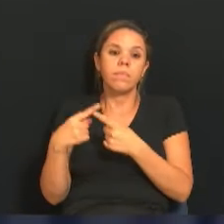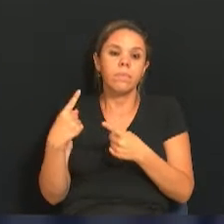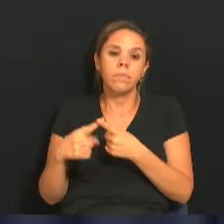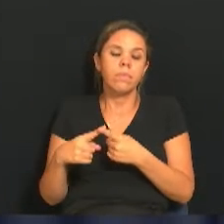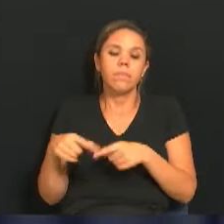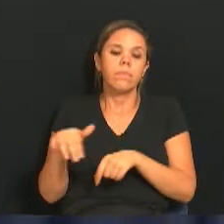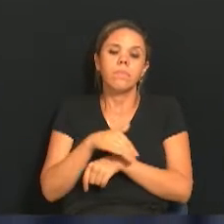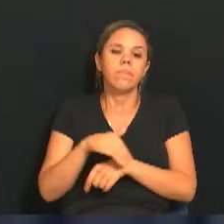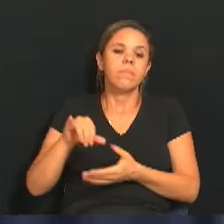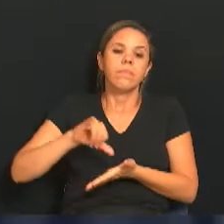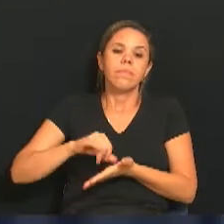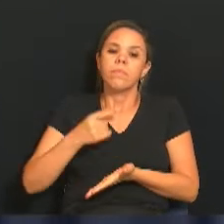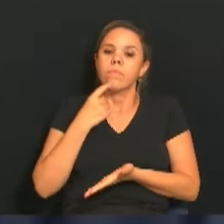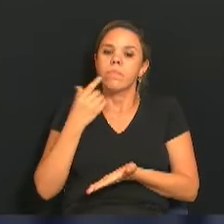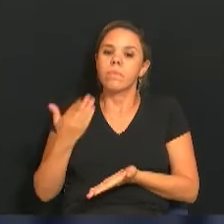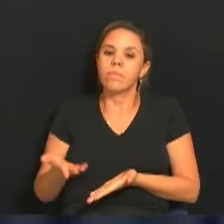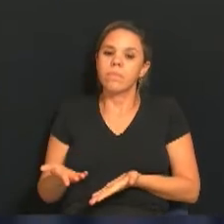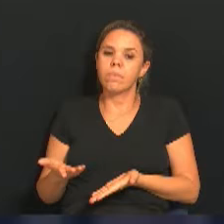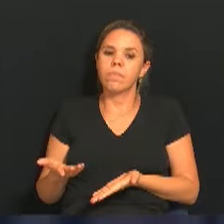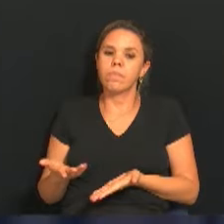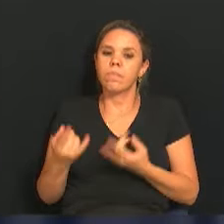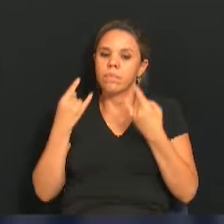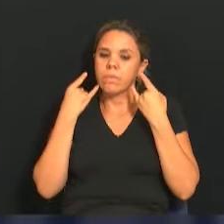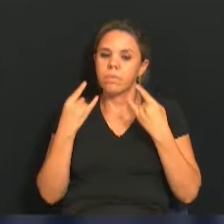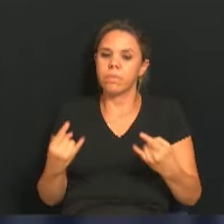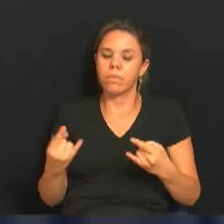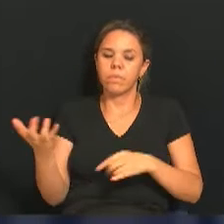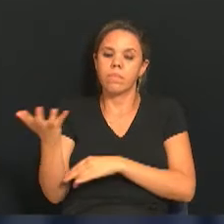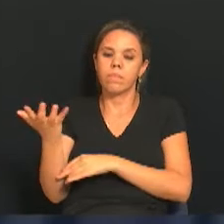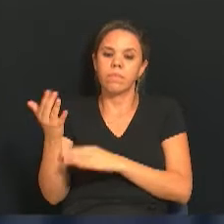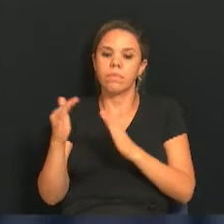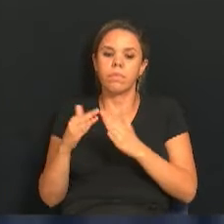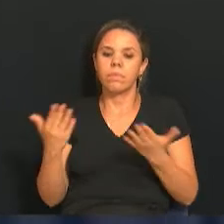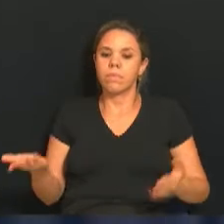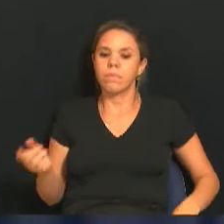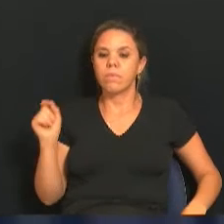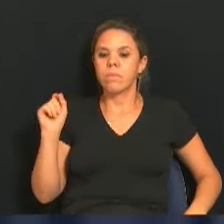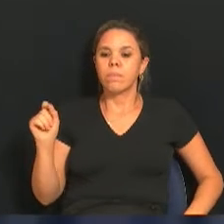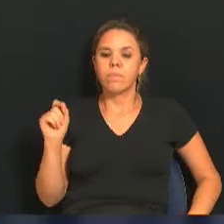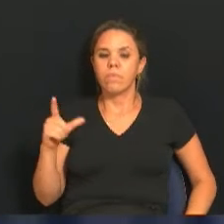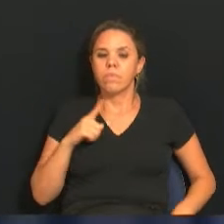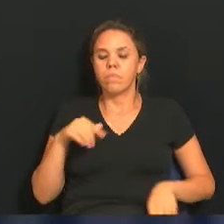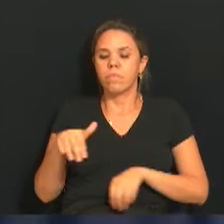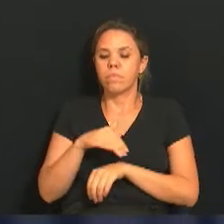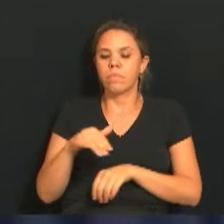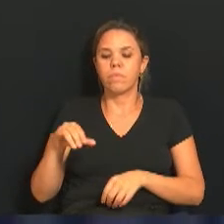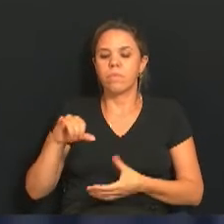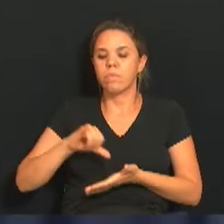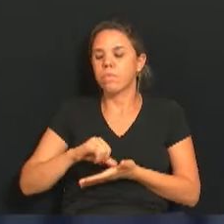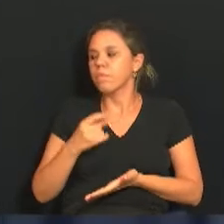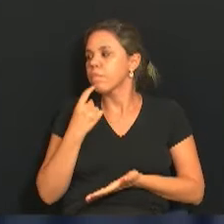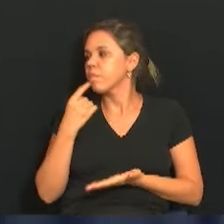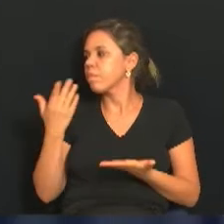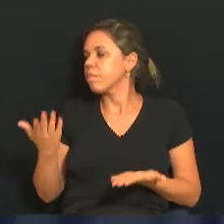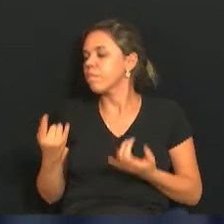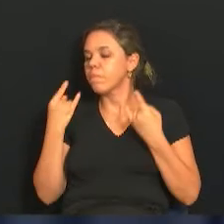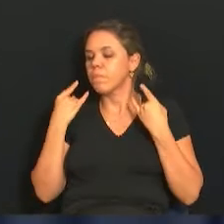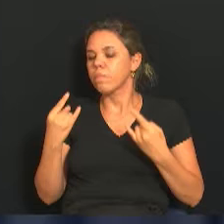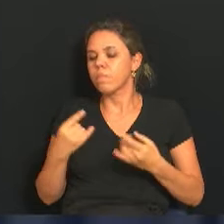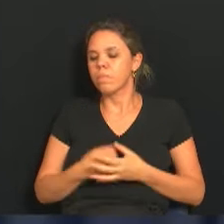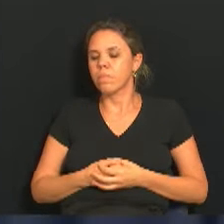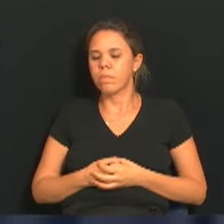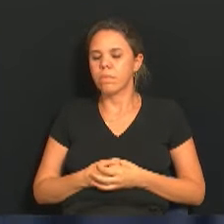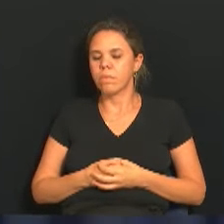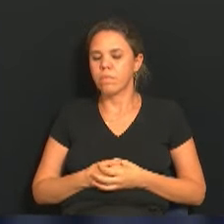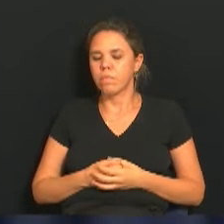do centro de Campinas que é atrativo para esse morador de rua morar? O que é que tem nas ruas do centro de Campinas que atrai o morador para lá?